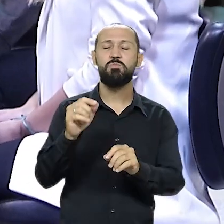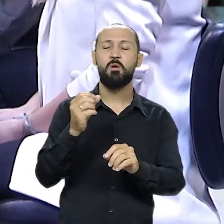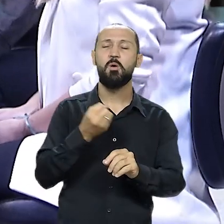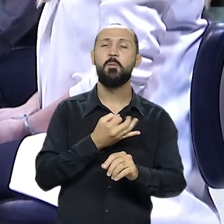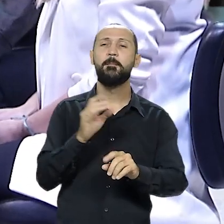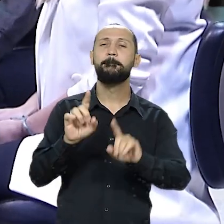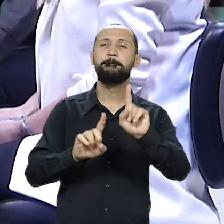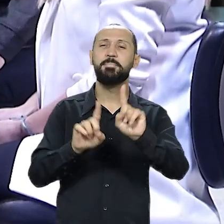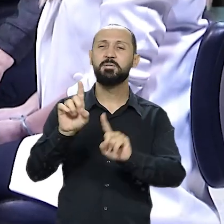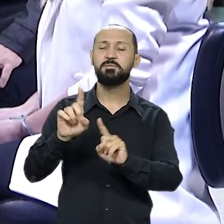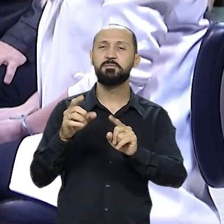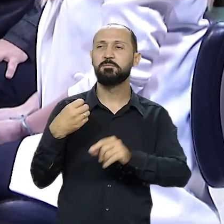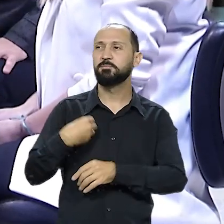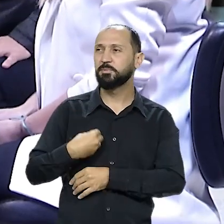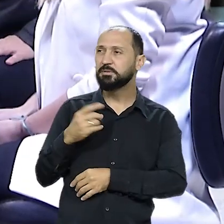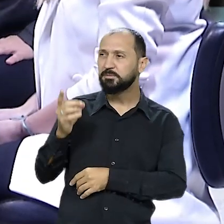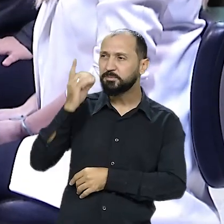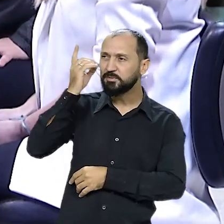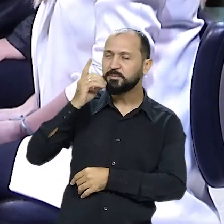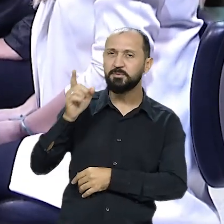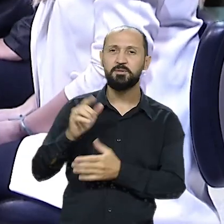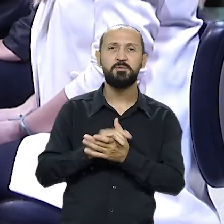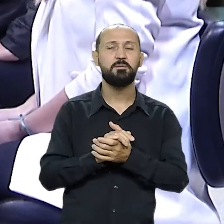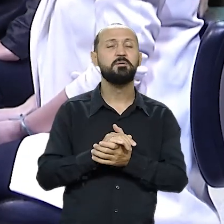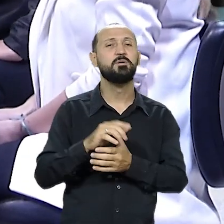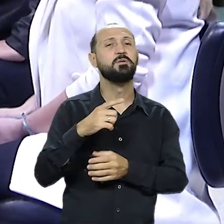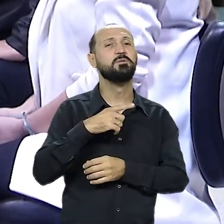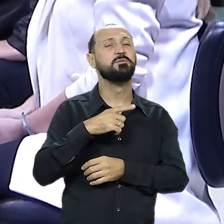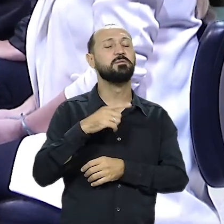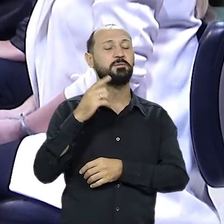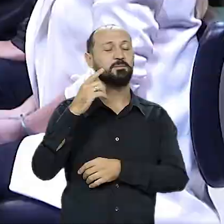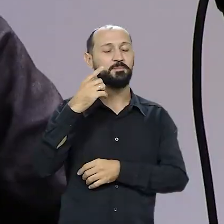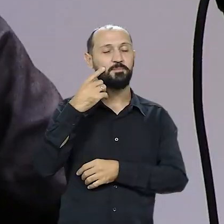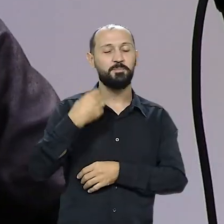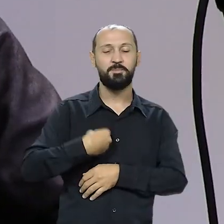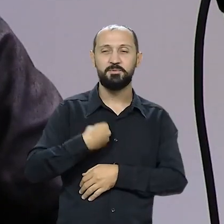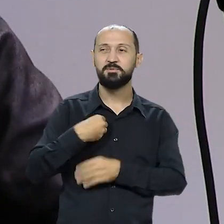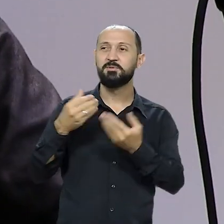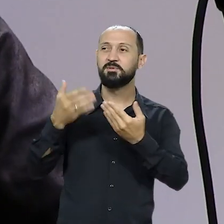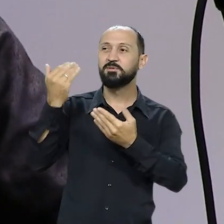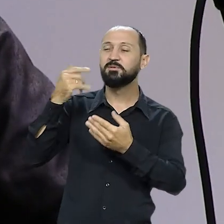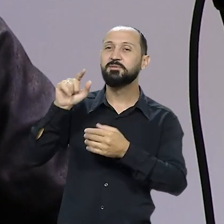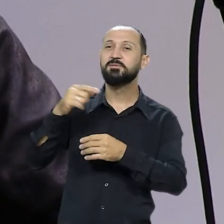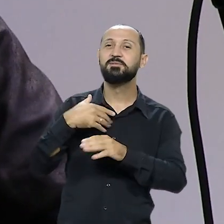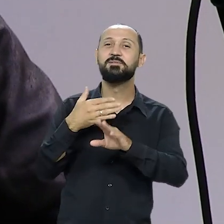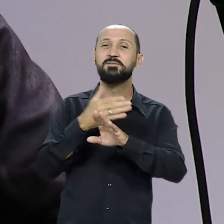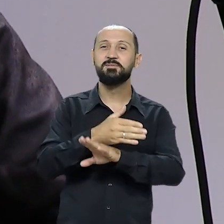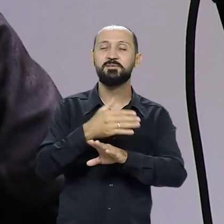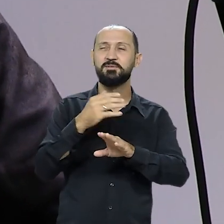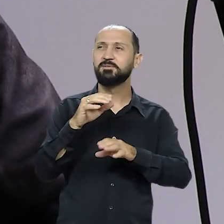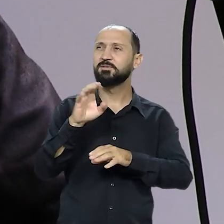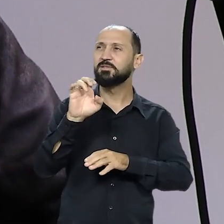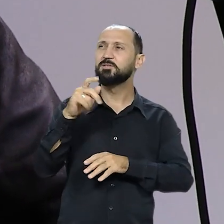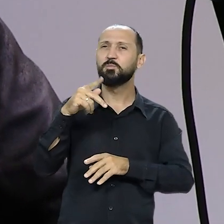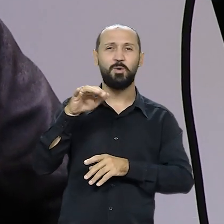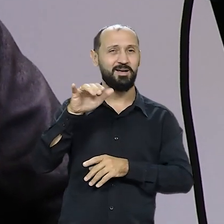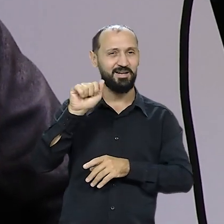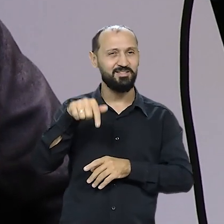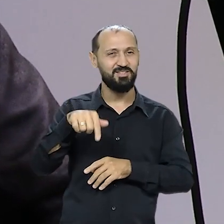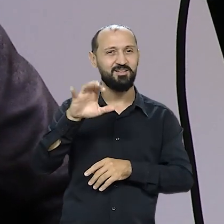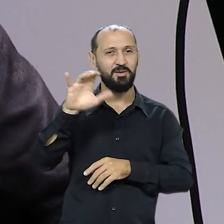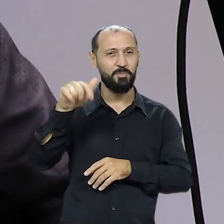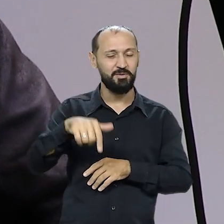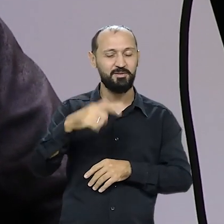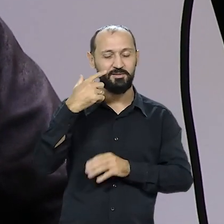né? Acho que é o principal. Participa muito, deputado, dessas bastante feiras? Coisa. Tenho participado. Eu vi que você postou que estava na Expo